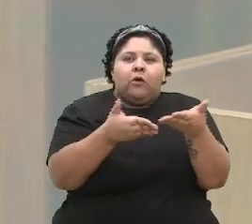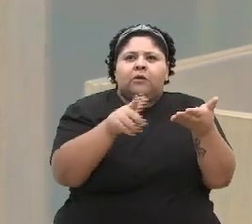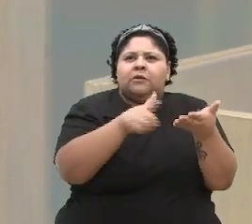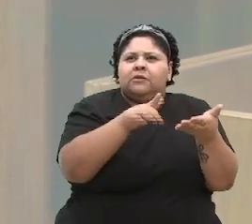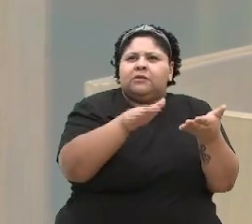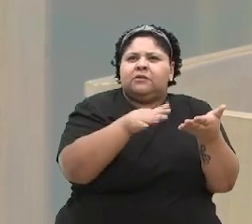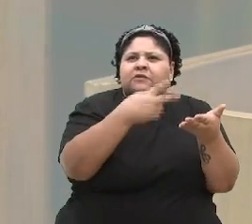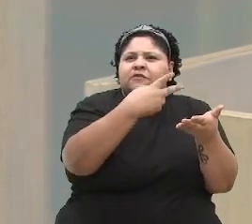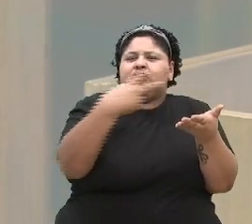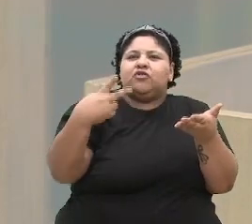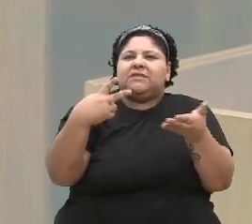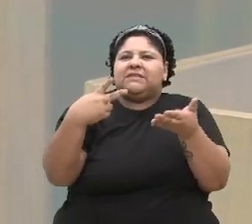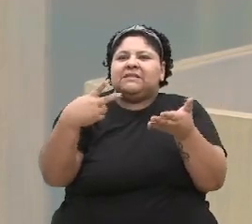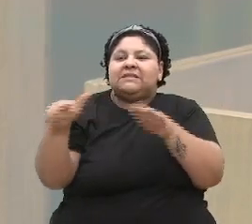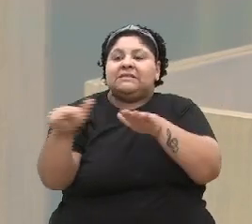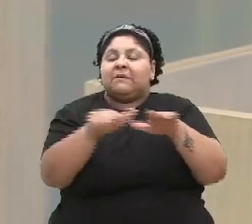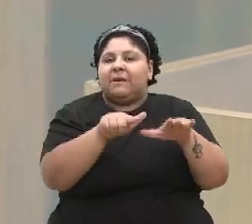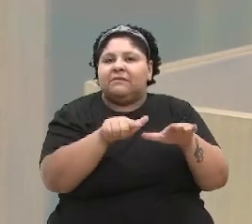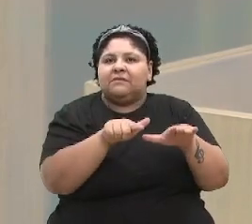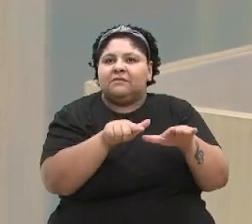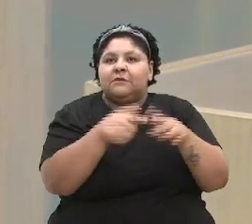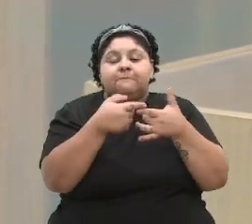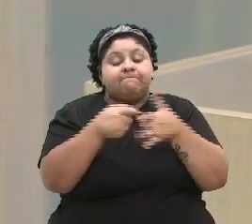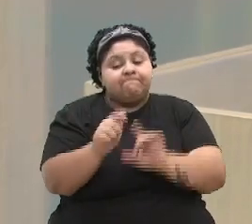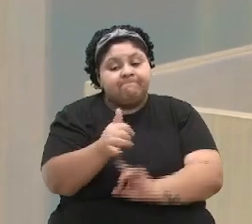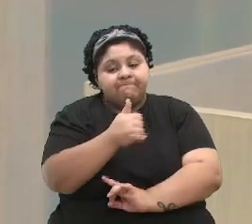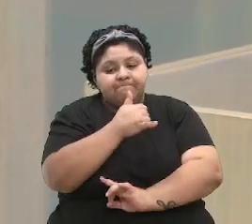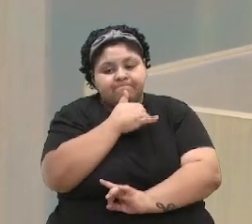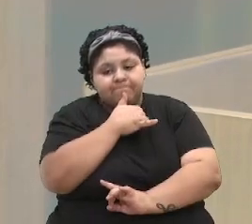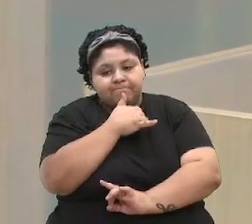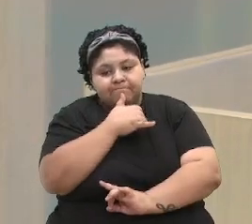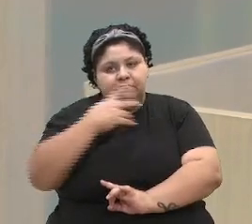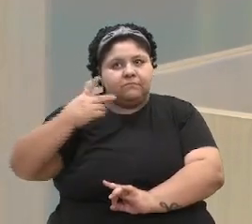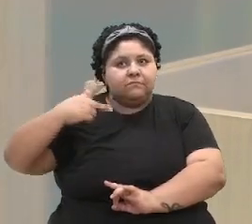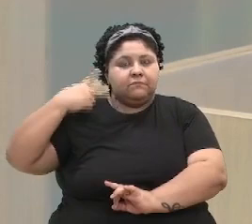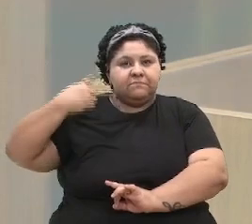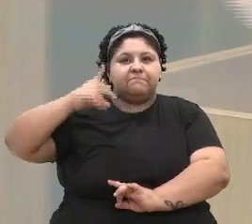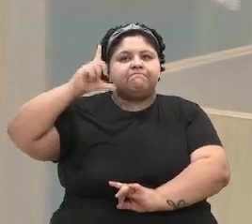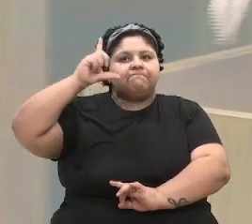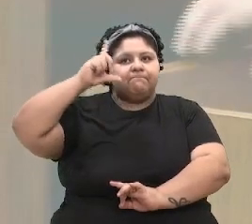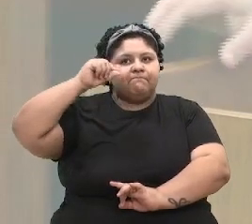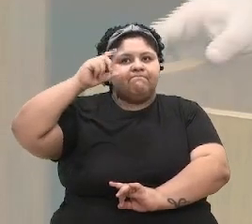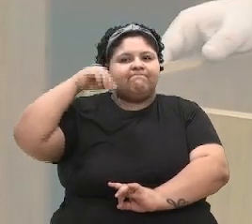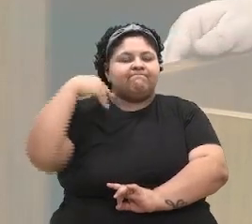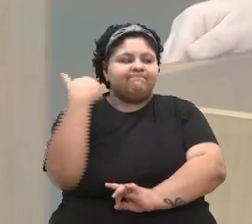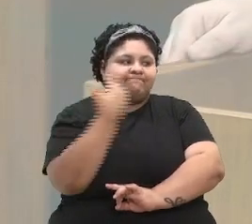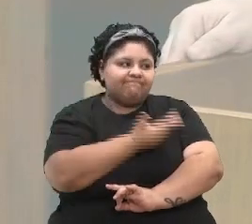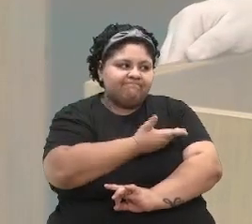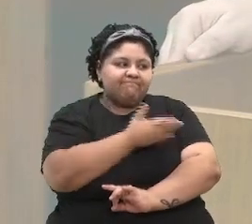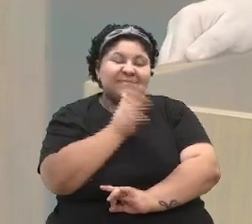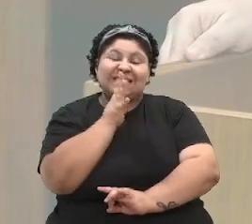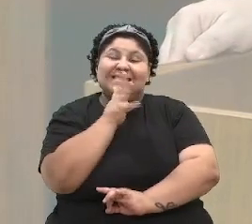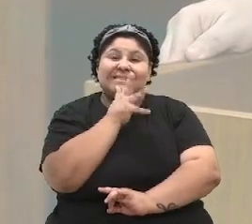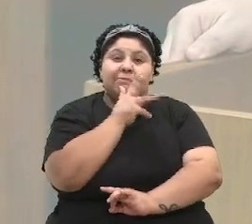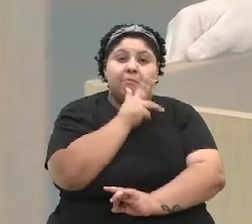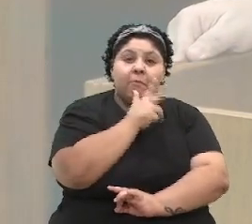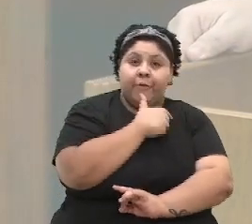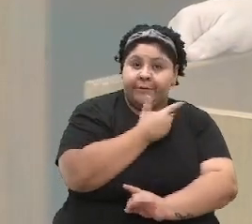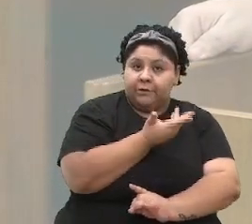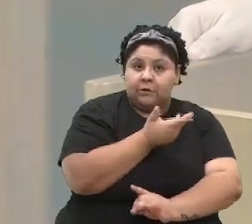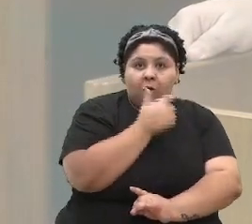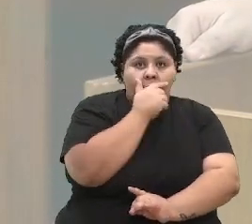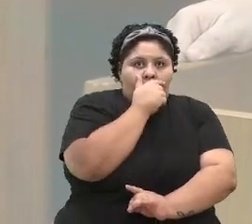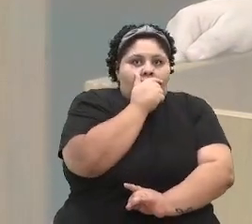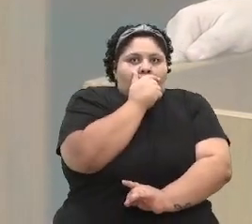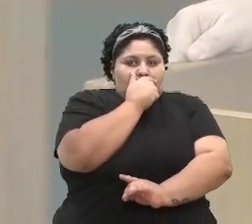22 voos semanais. Mas infelizmente, vereador Schalco, pela demora,